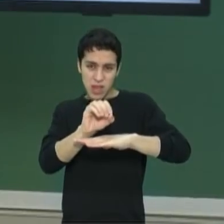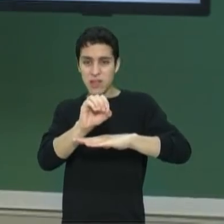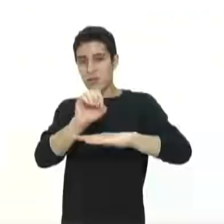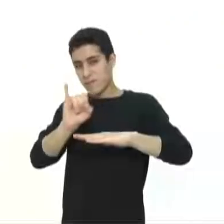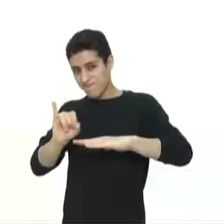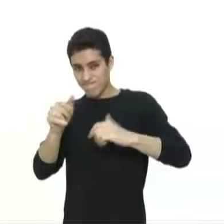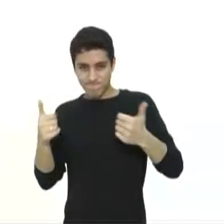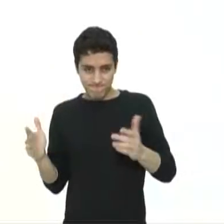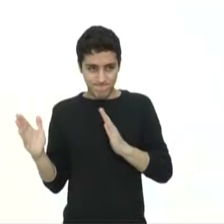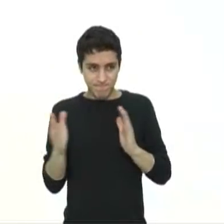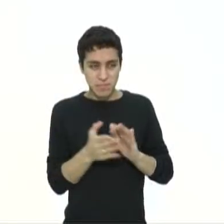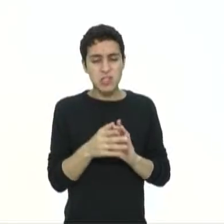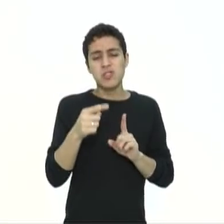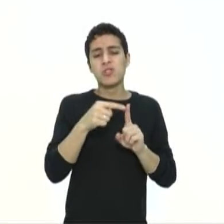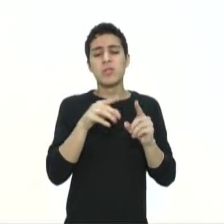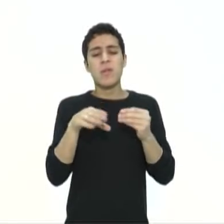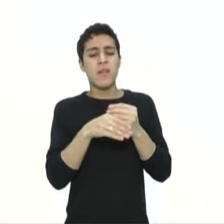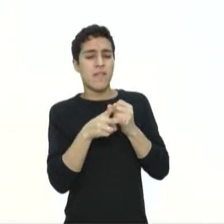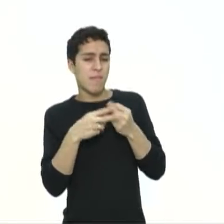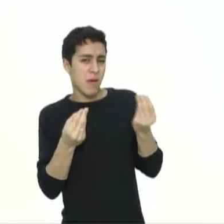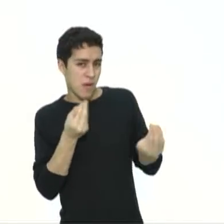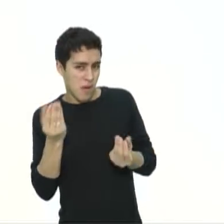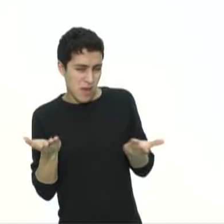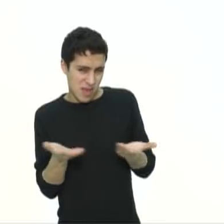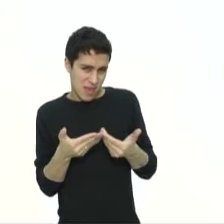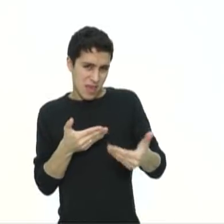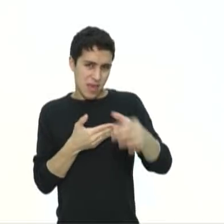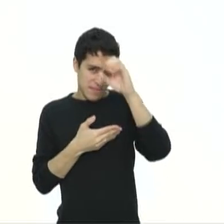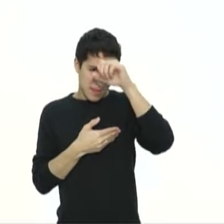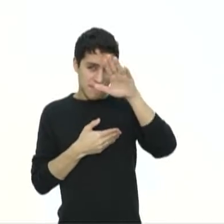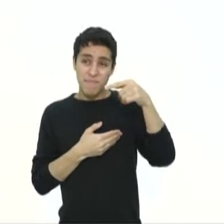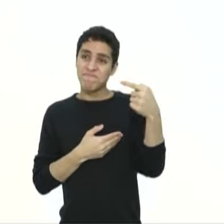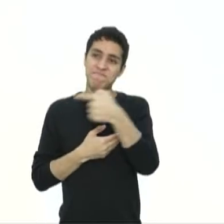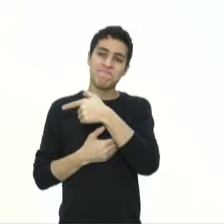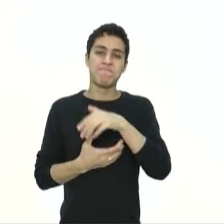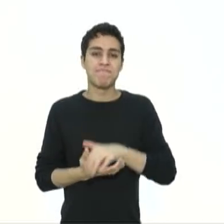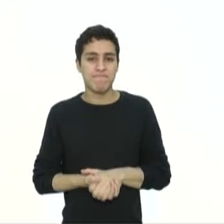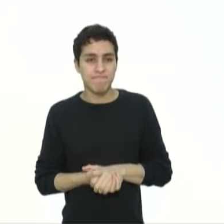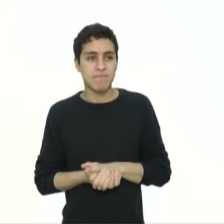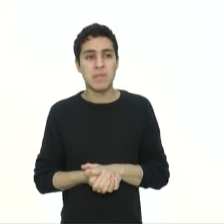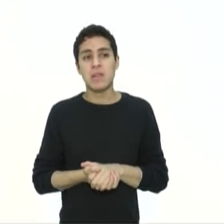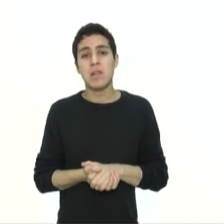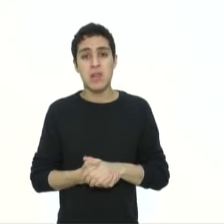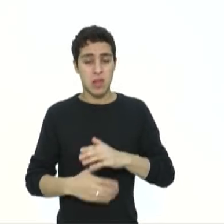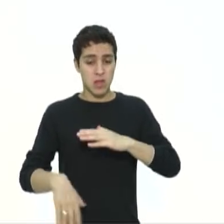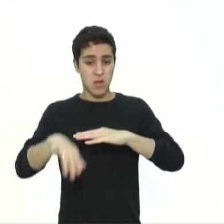Tipos de complemento verbal. Vamos ler aqui comigo para a gente aprender um pouquinho mais? Então observem lá: